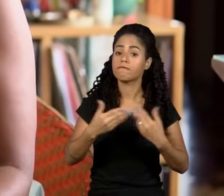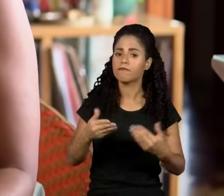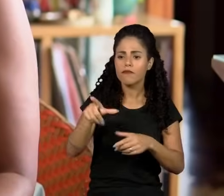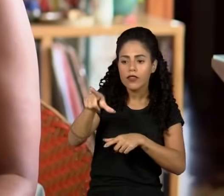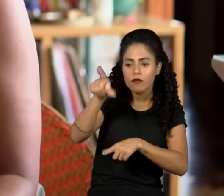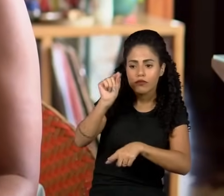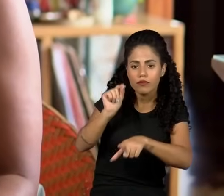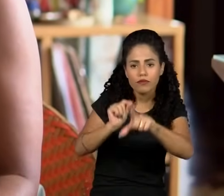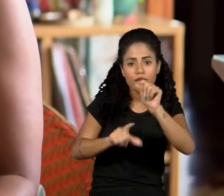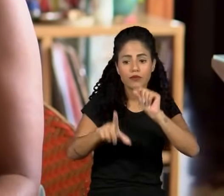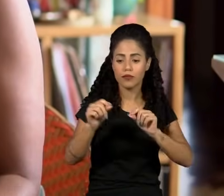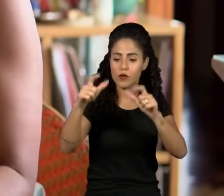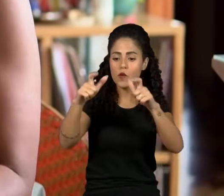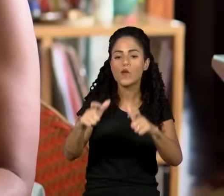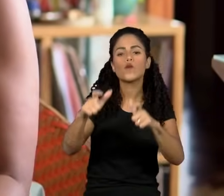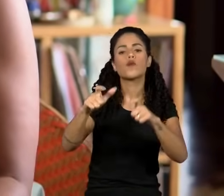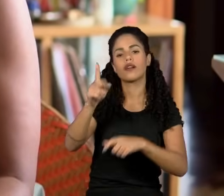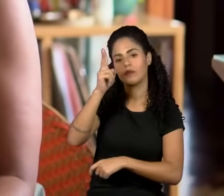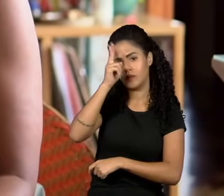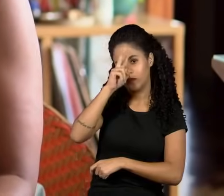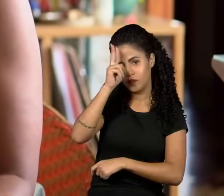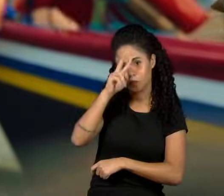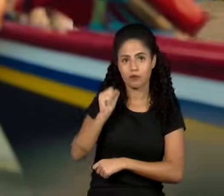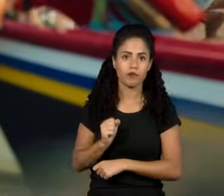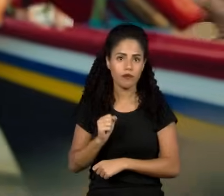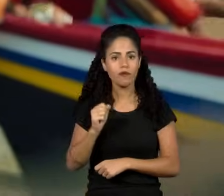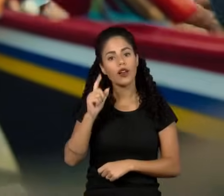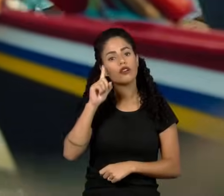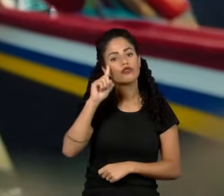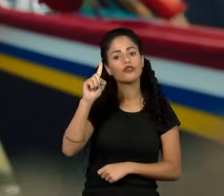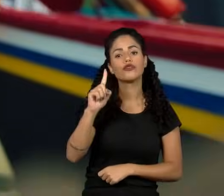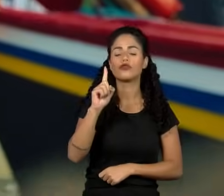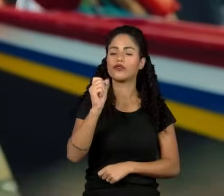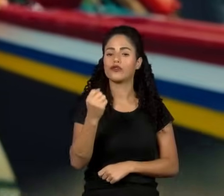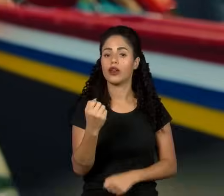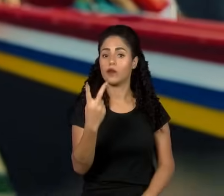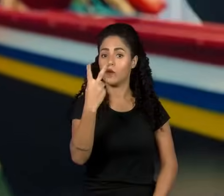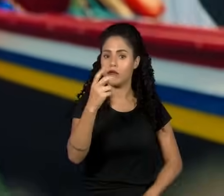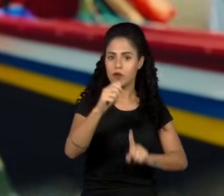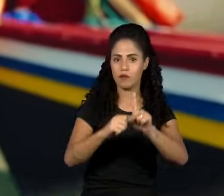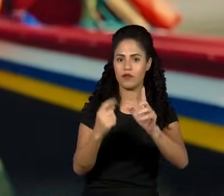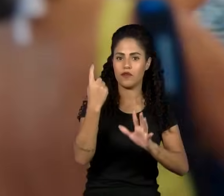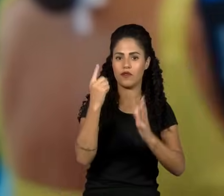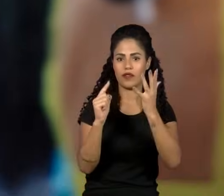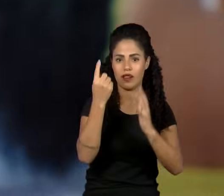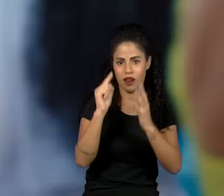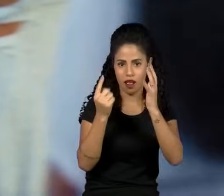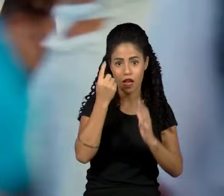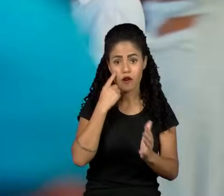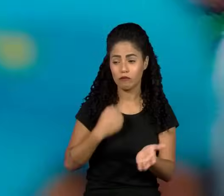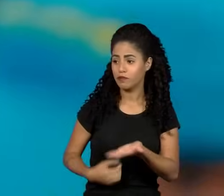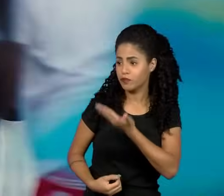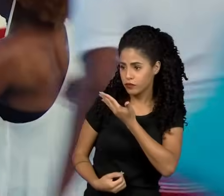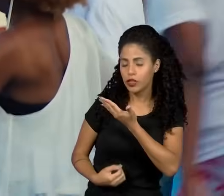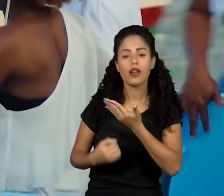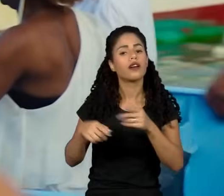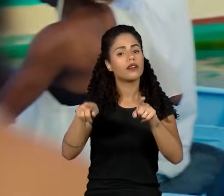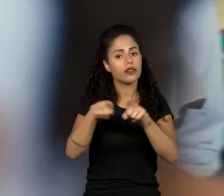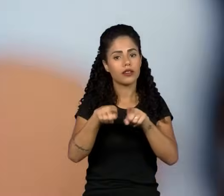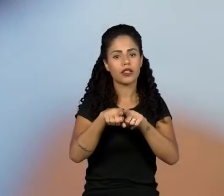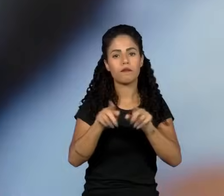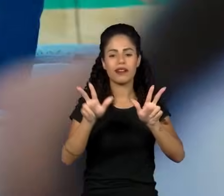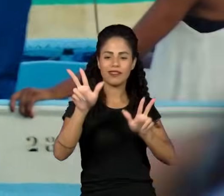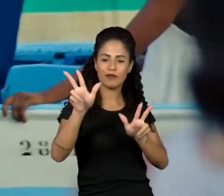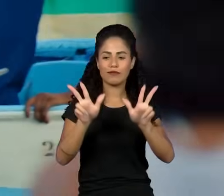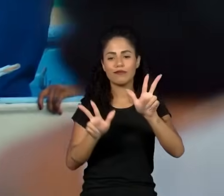pra gente contar a história foi o 2 de fevereiro. Né? Tipo, foi a festa de Iemanjá, que assim como o carnaval,